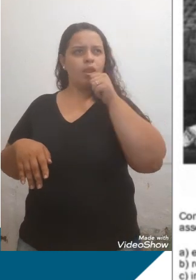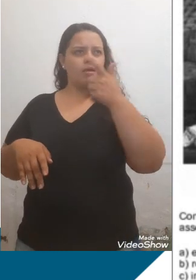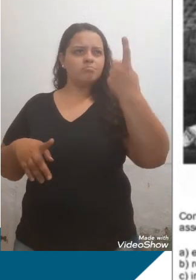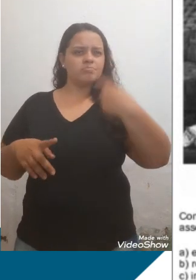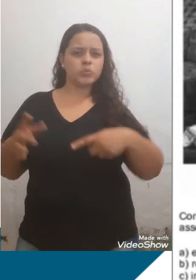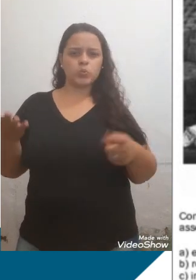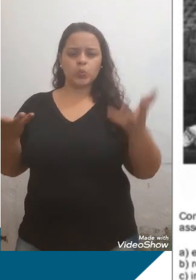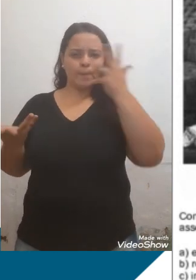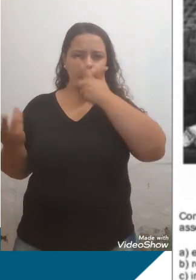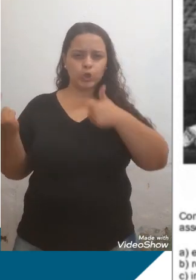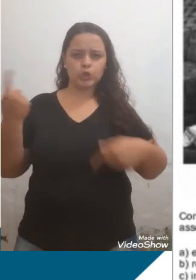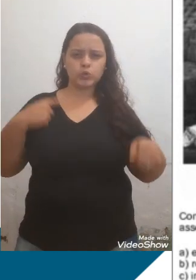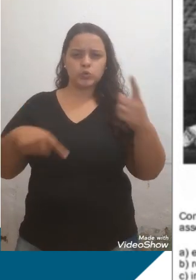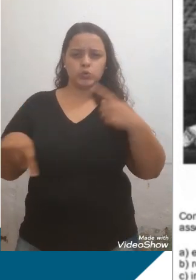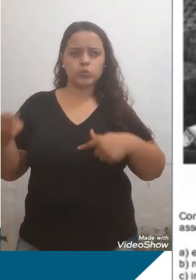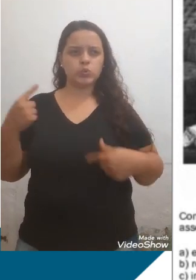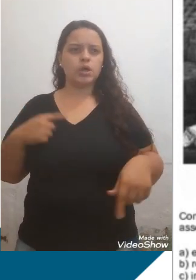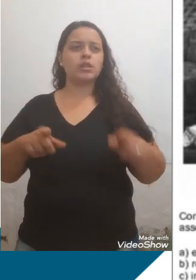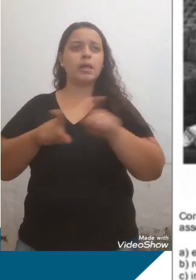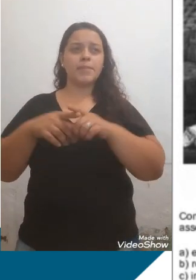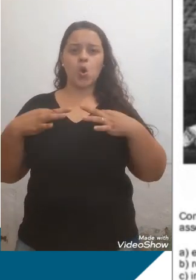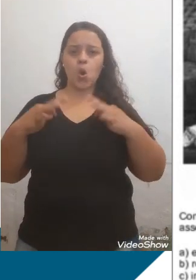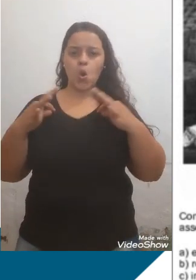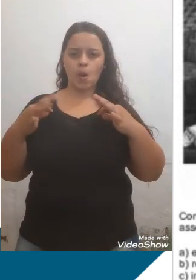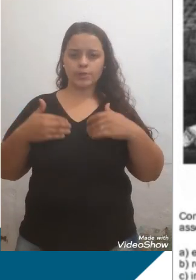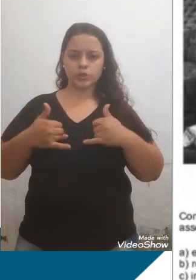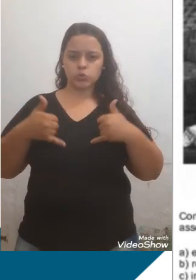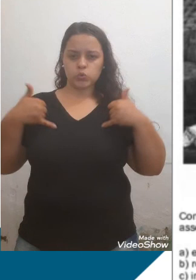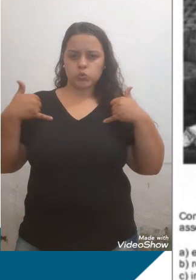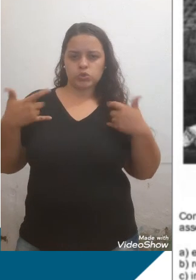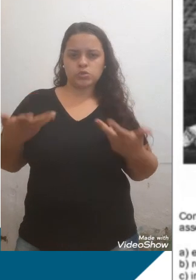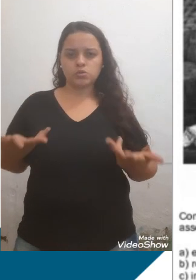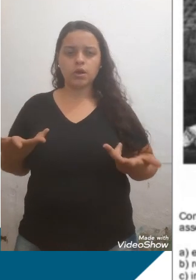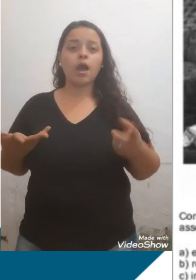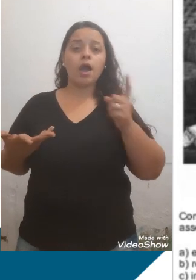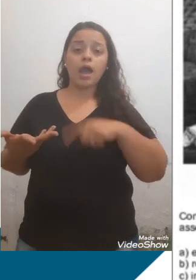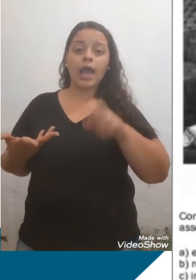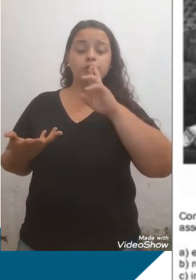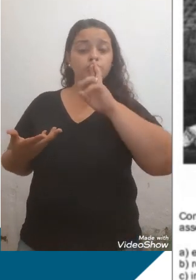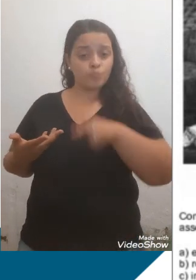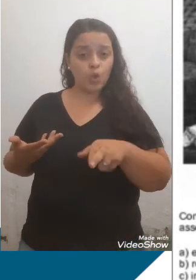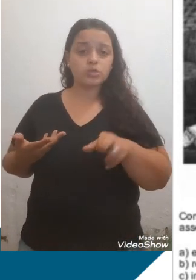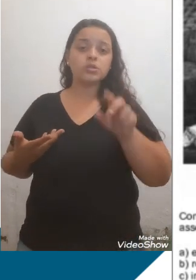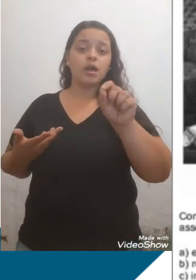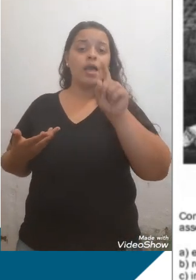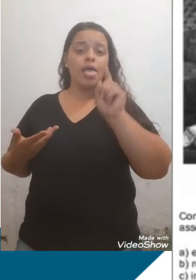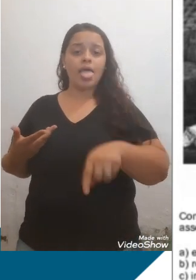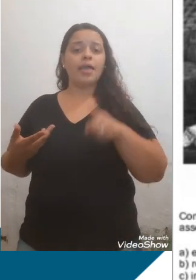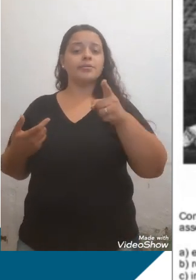das suas vestimentas. Na verdade, a chave dessa resposta é uma